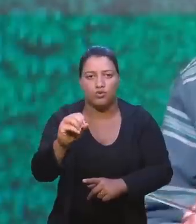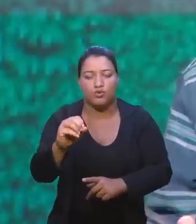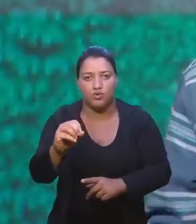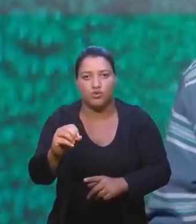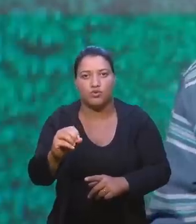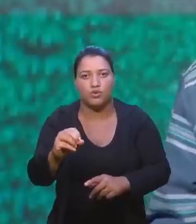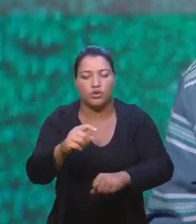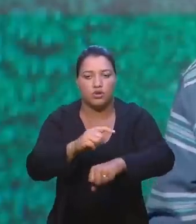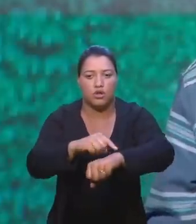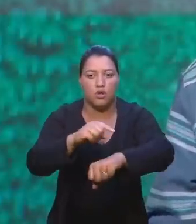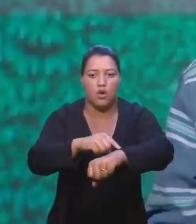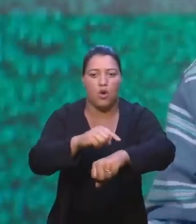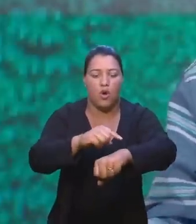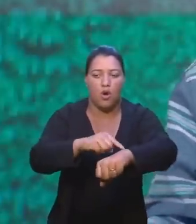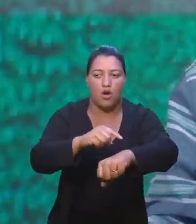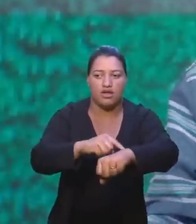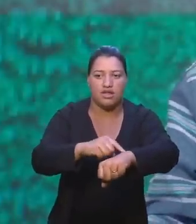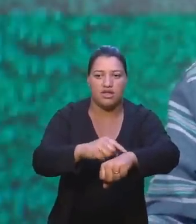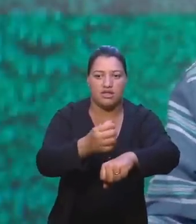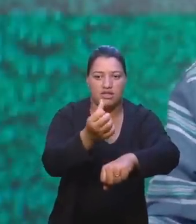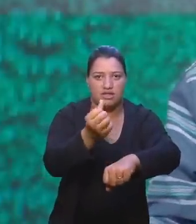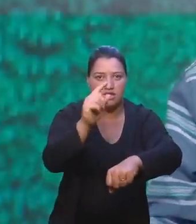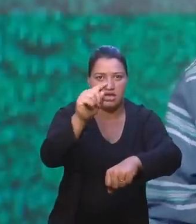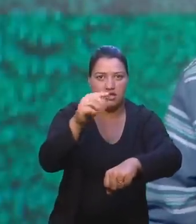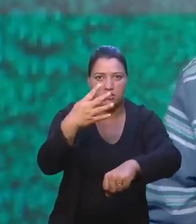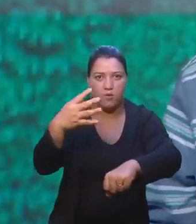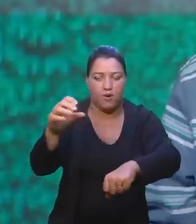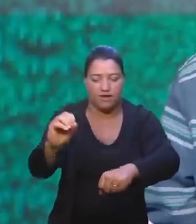as 18h40, daqui a pouquinho, portanto.